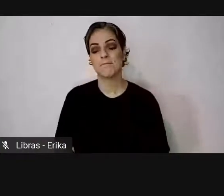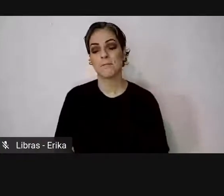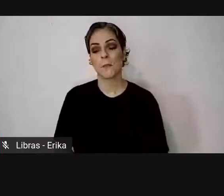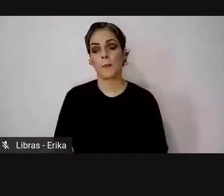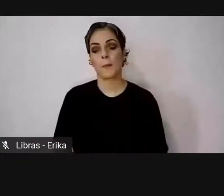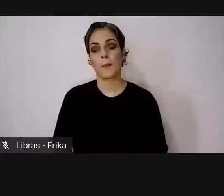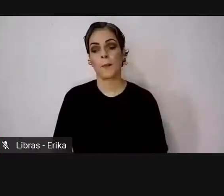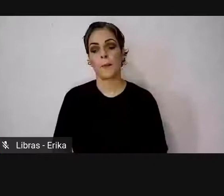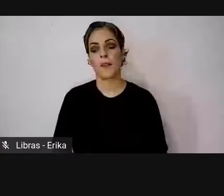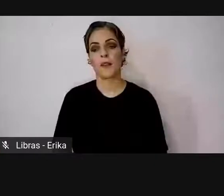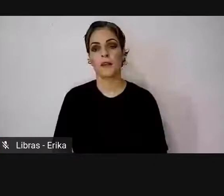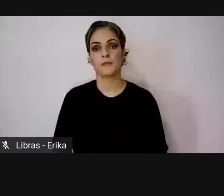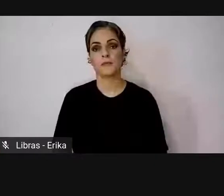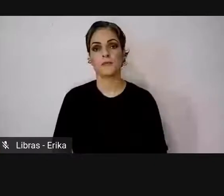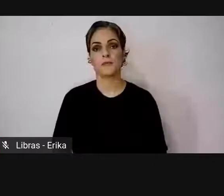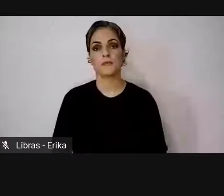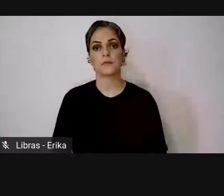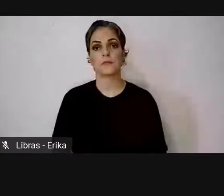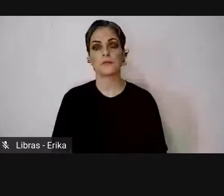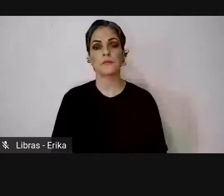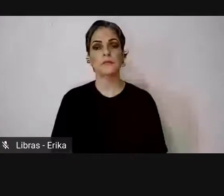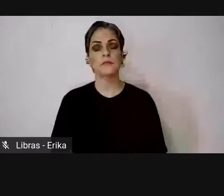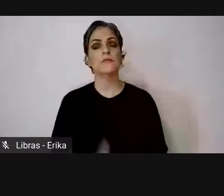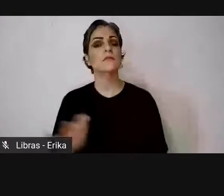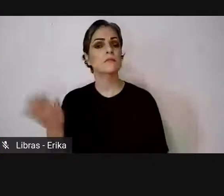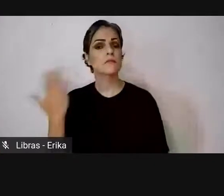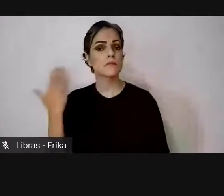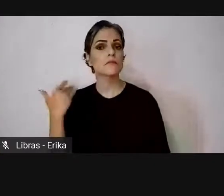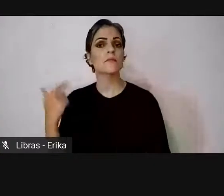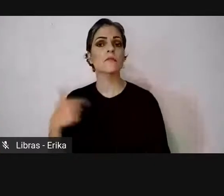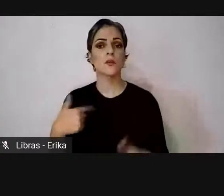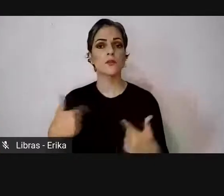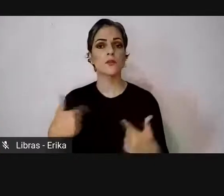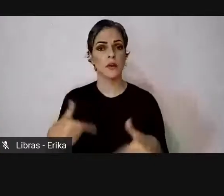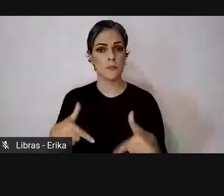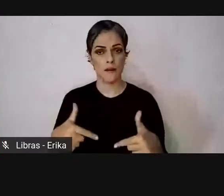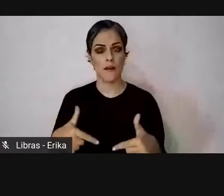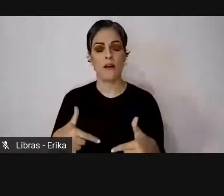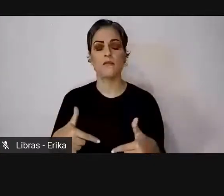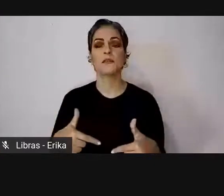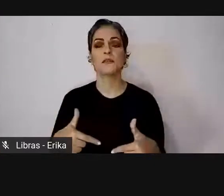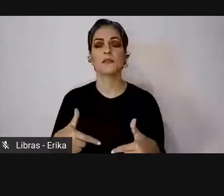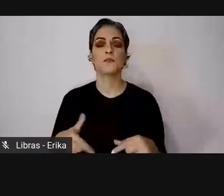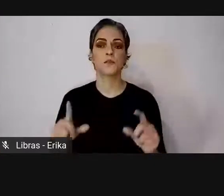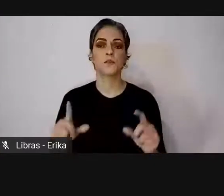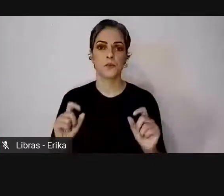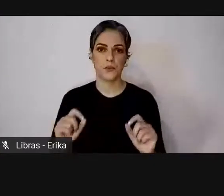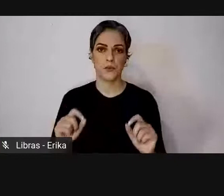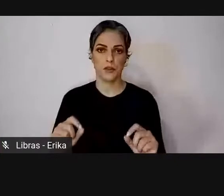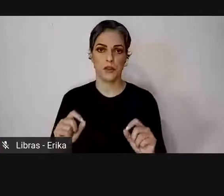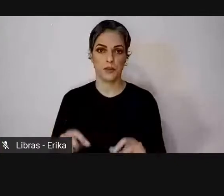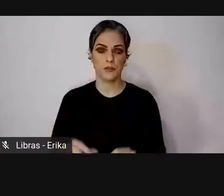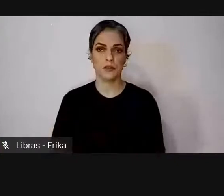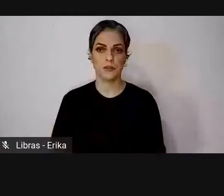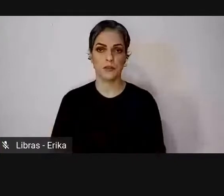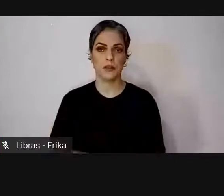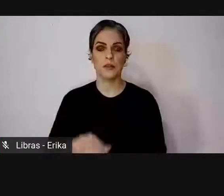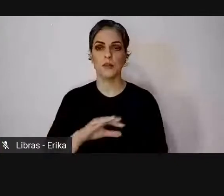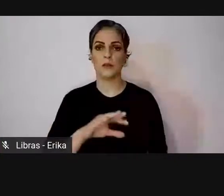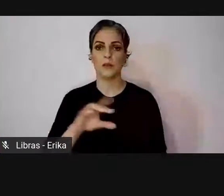eu trabalhava, eu estava trabalhando na coordenação do Sistema Eletrônico de Votação, da